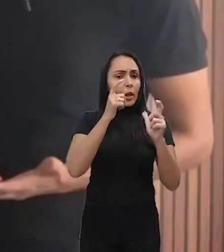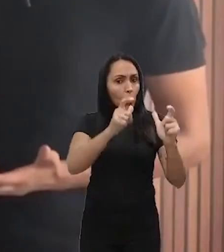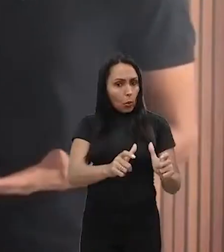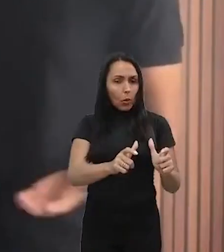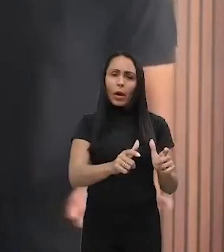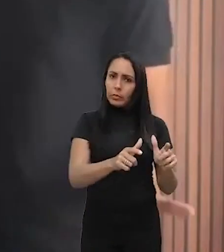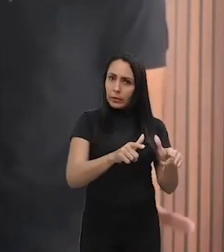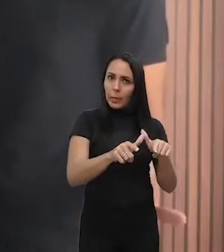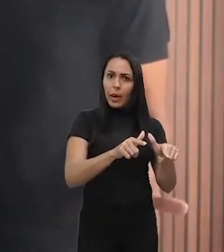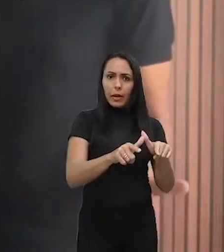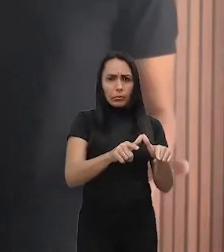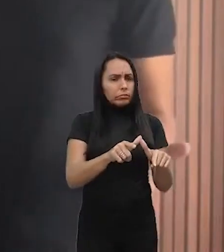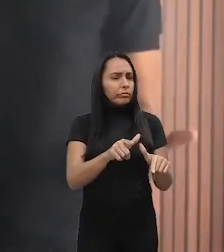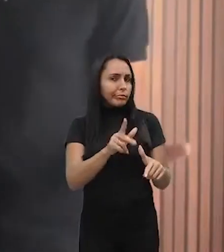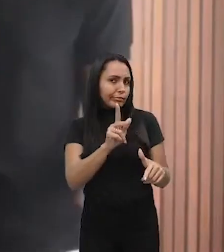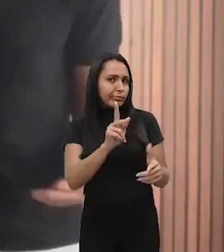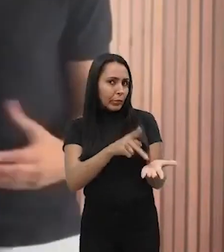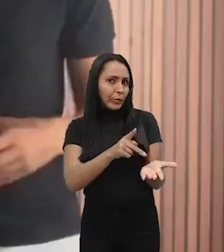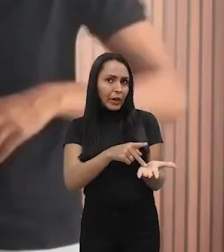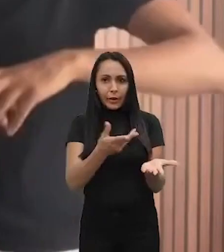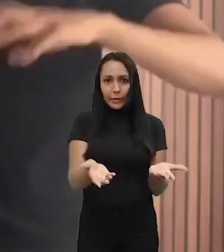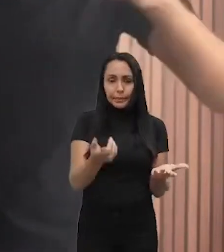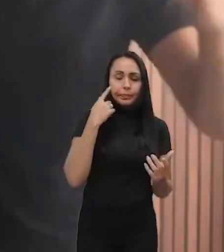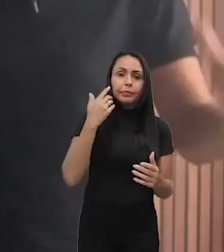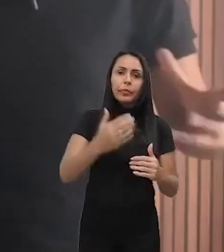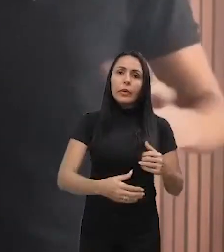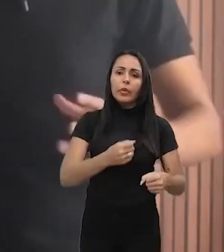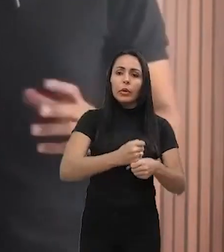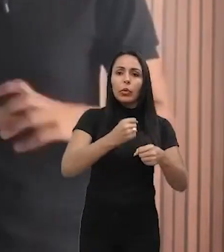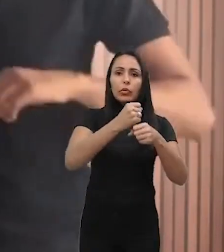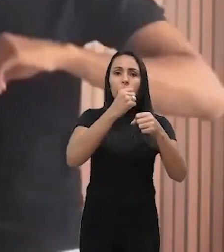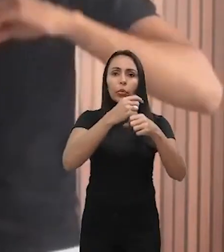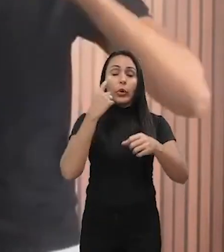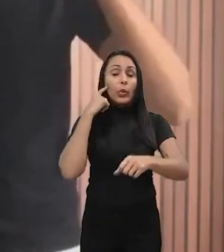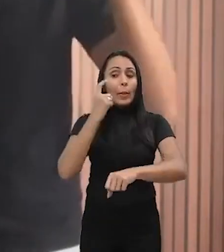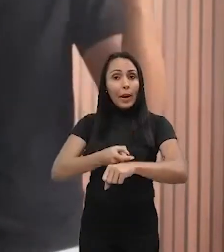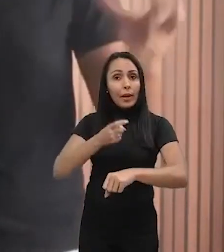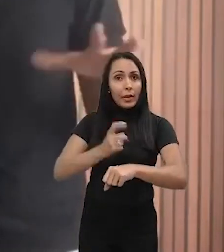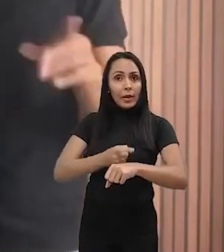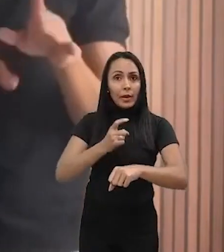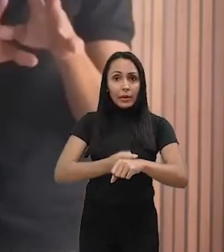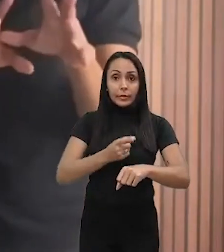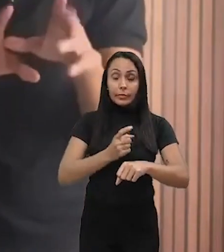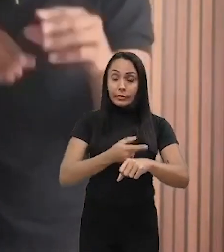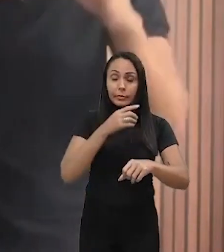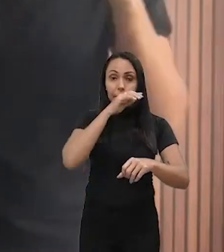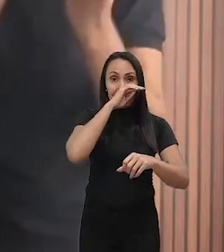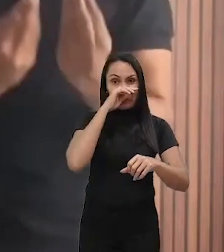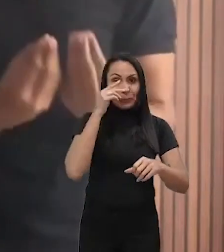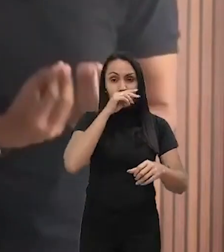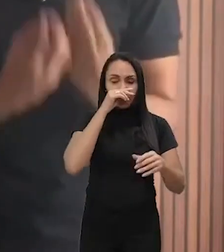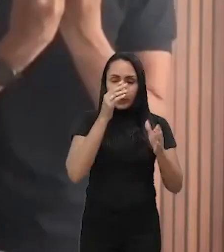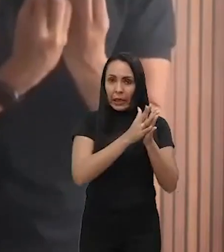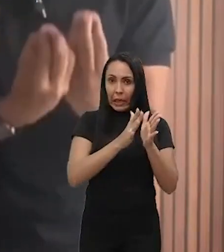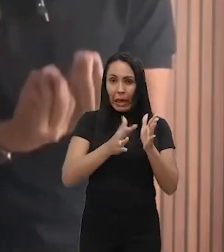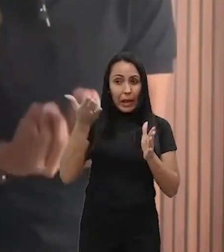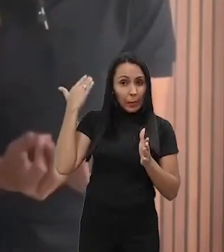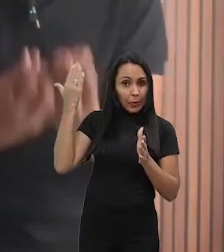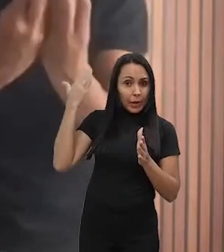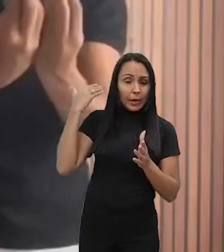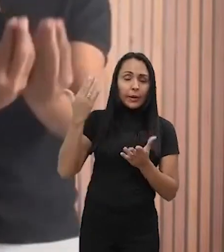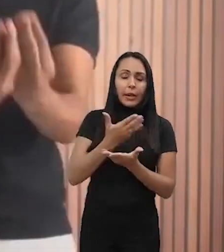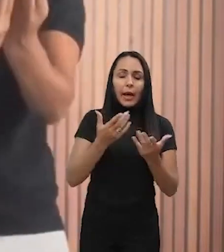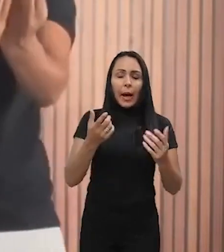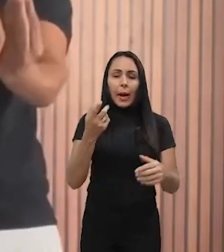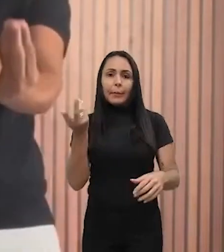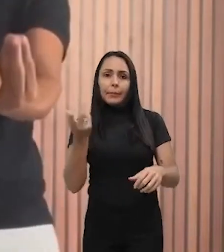se trabalhar, é ou não é? Então ele construiu ali de madeira, naquela época, madeira de lei, viu? Não é madeira safada, não. Madeira de lei, madeira de